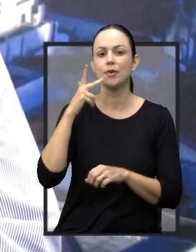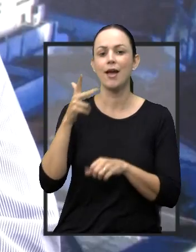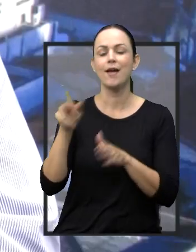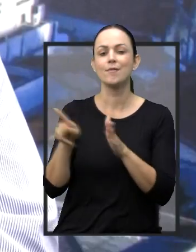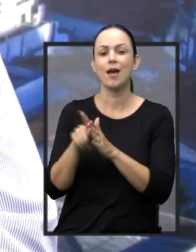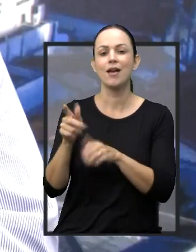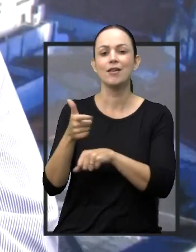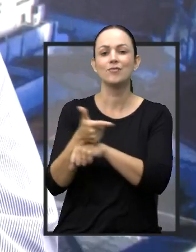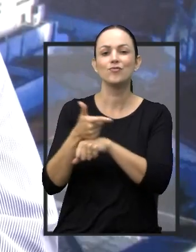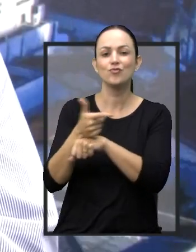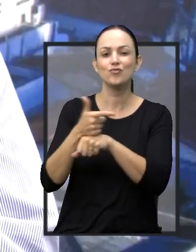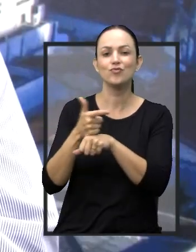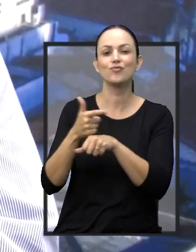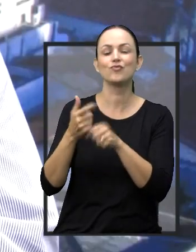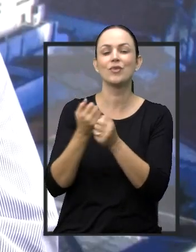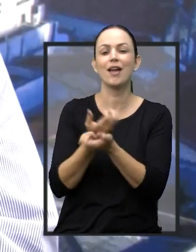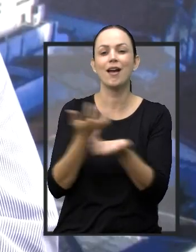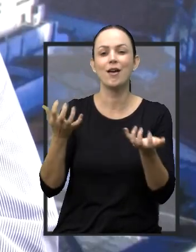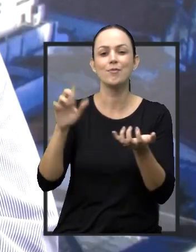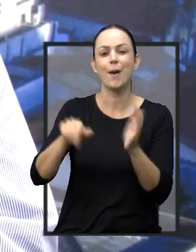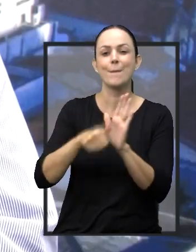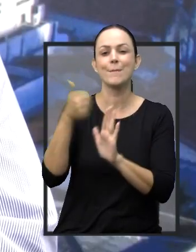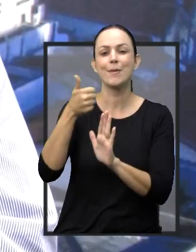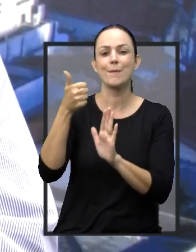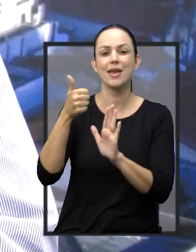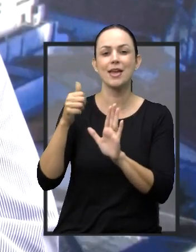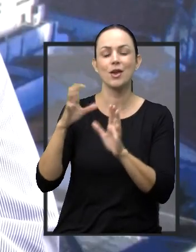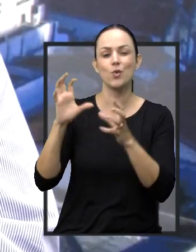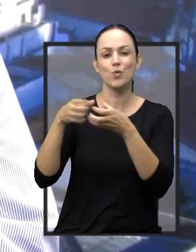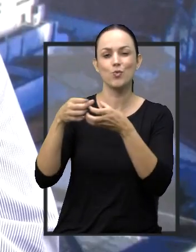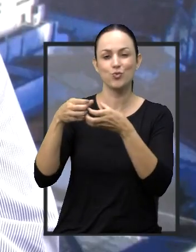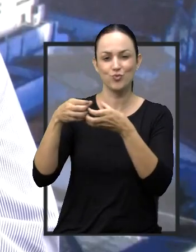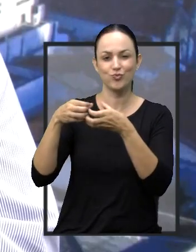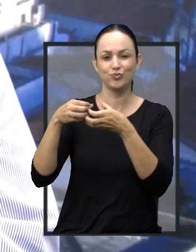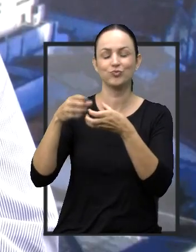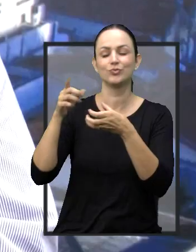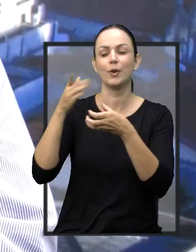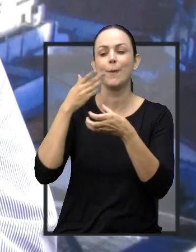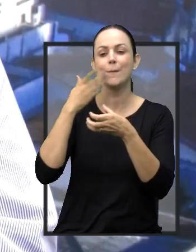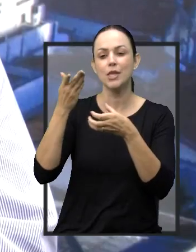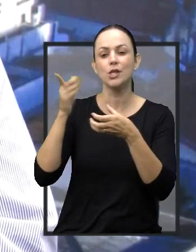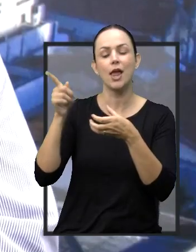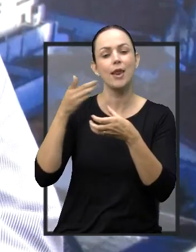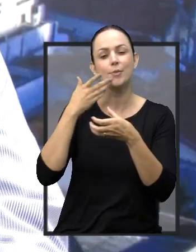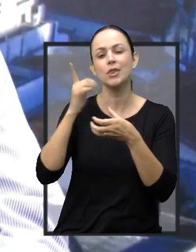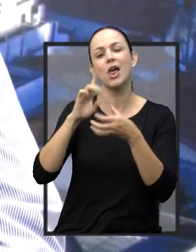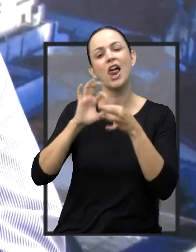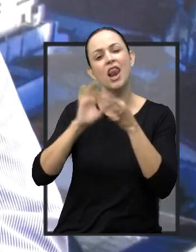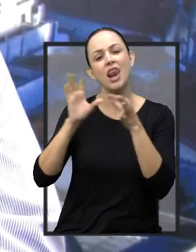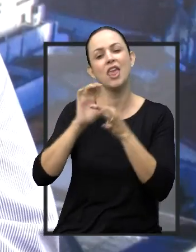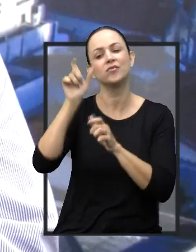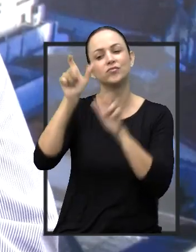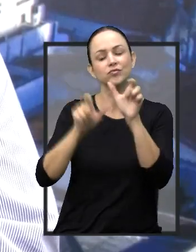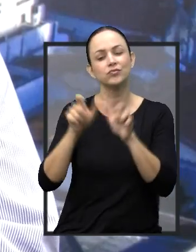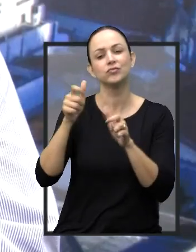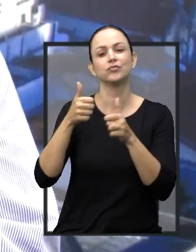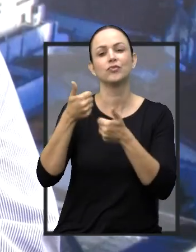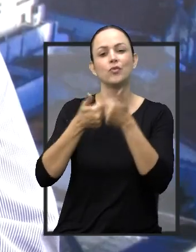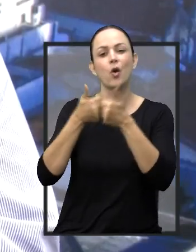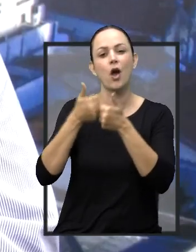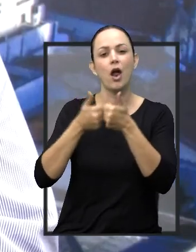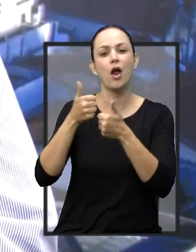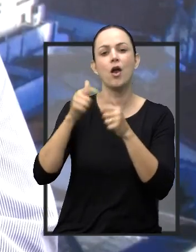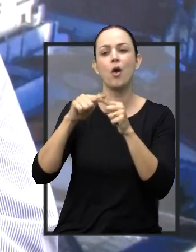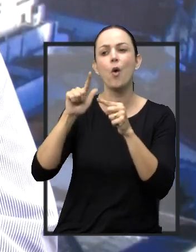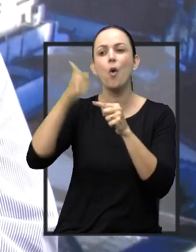primeira divisão, que havia solicitado para que fosse livre, né, podendo um número ilimitado de